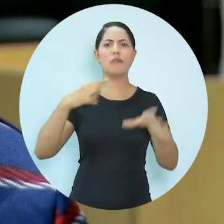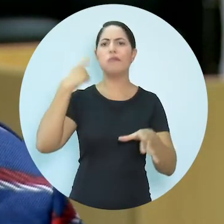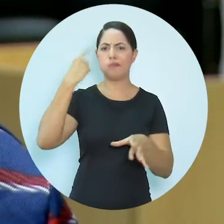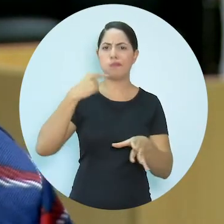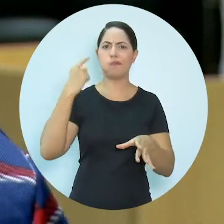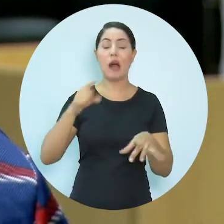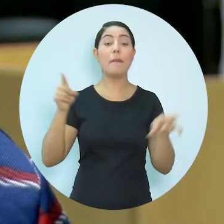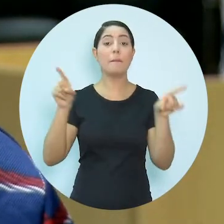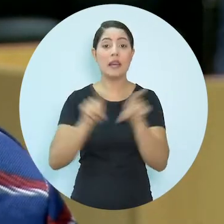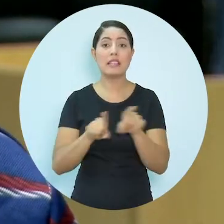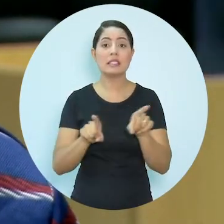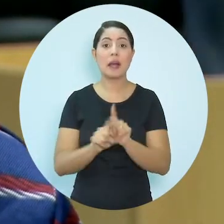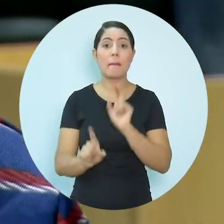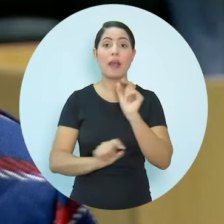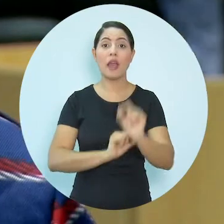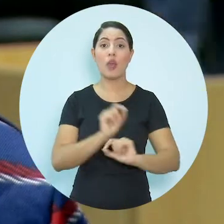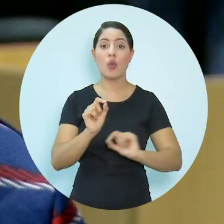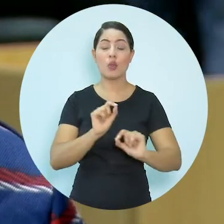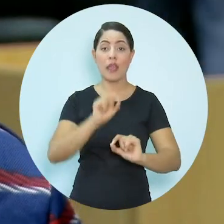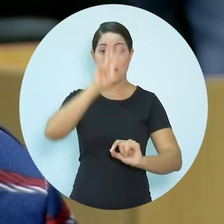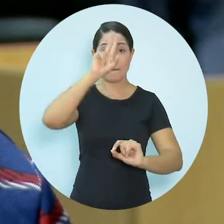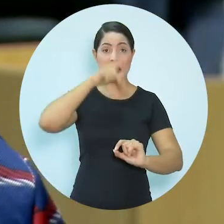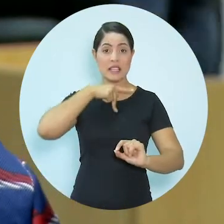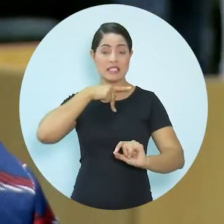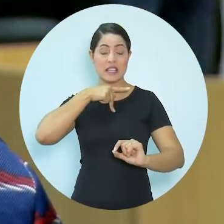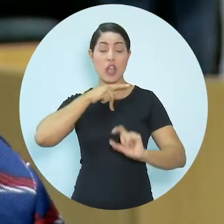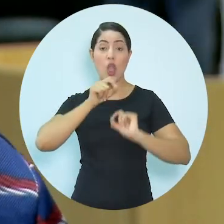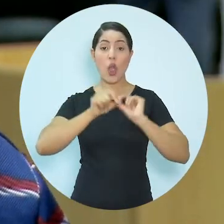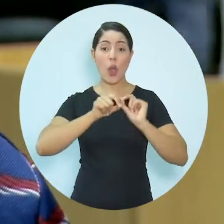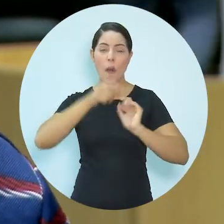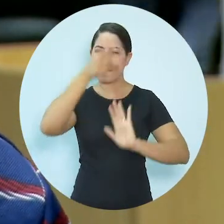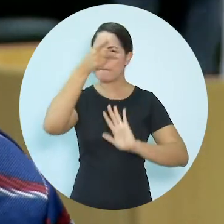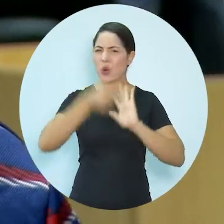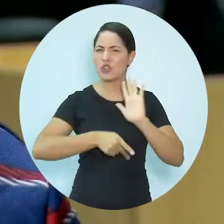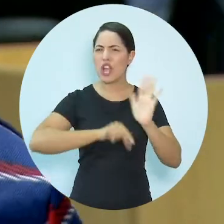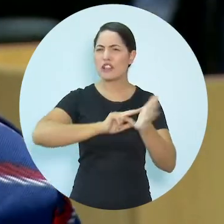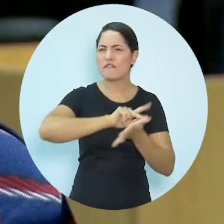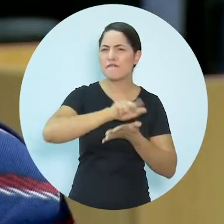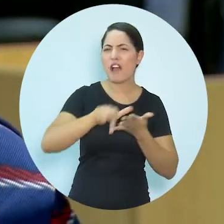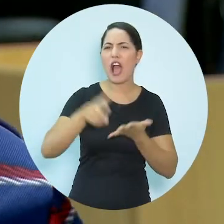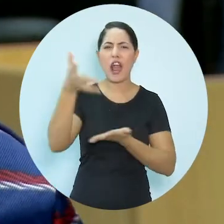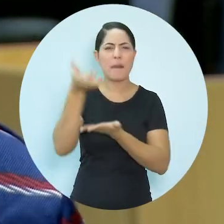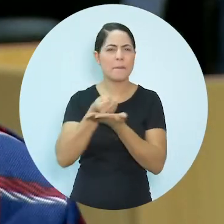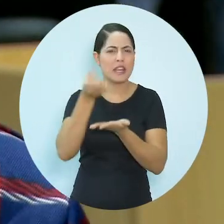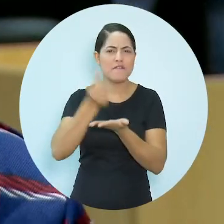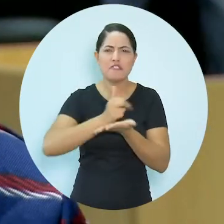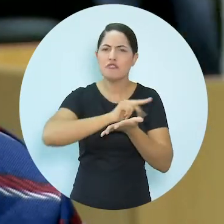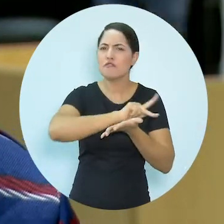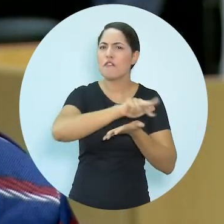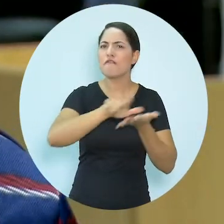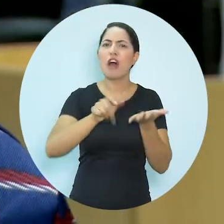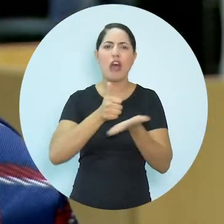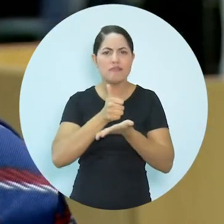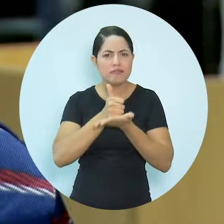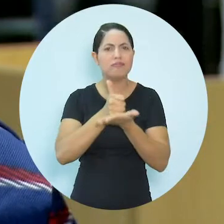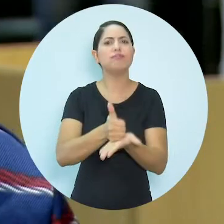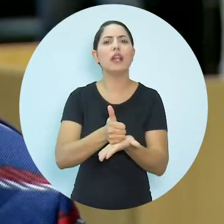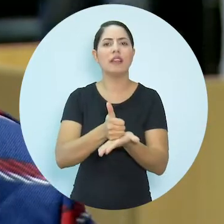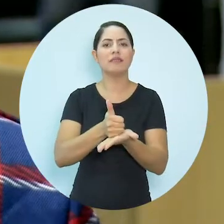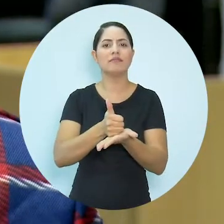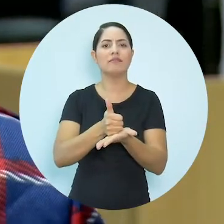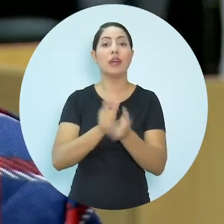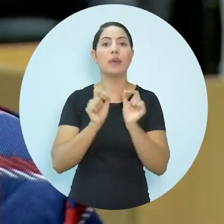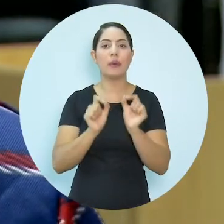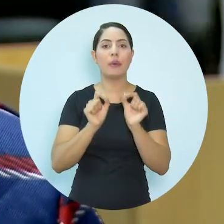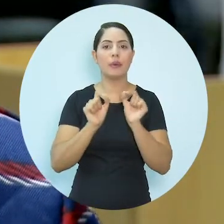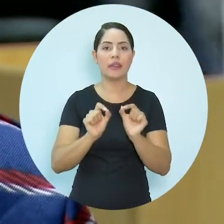advocacia, para o exercício da sua profissão, mas também ele tem revertido para si vários projetos, vários benefícios